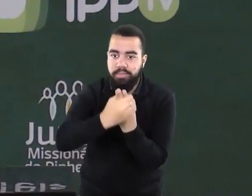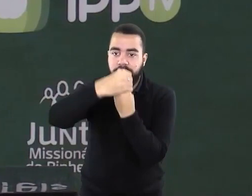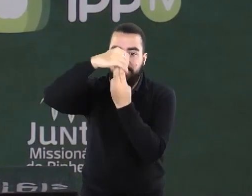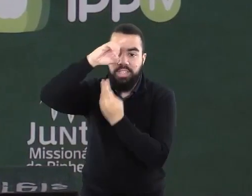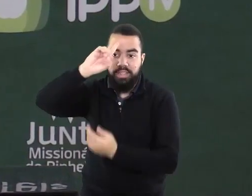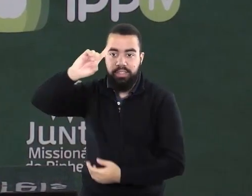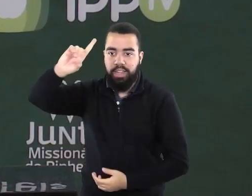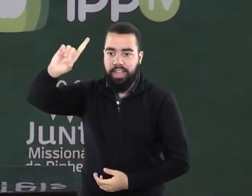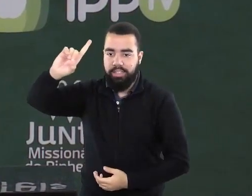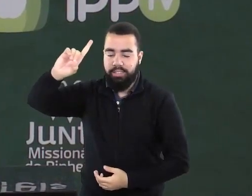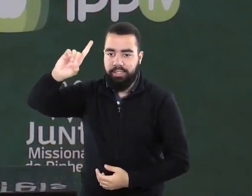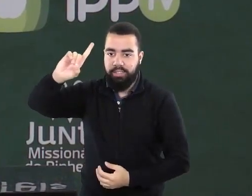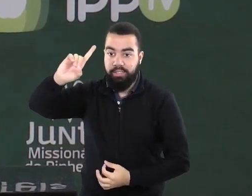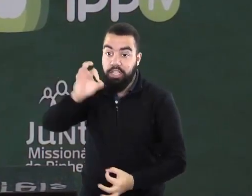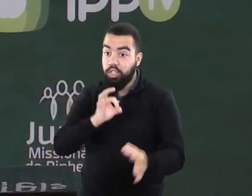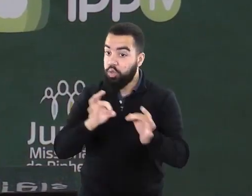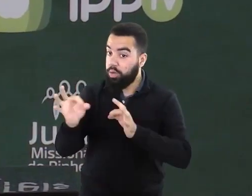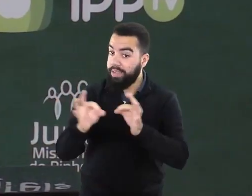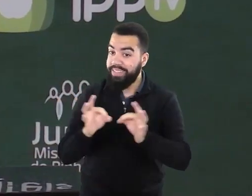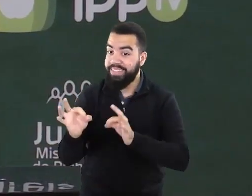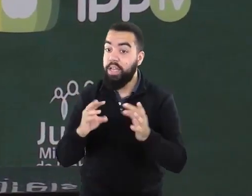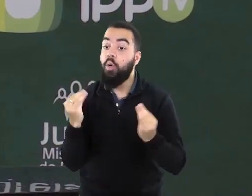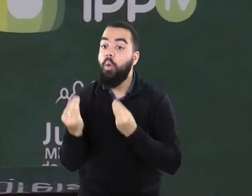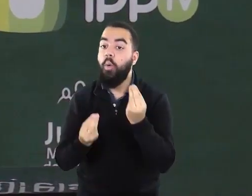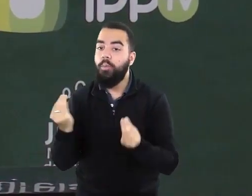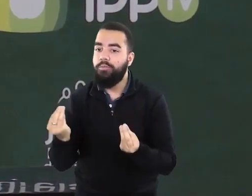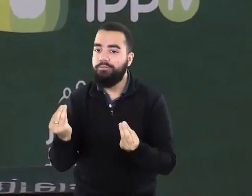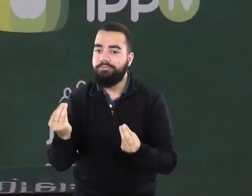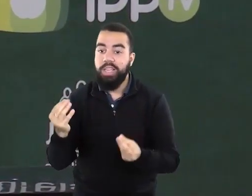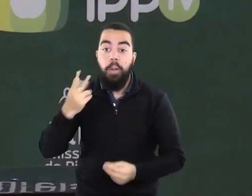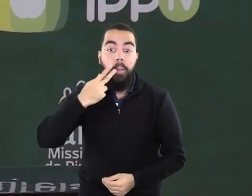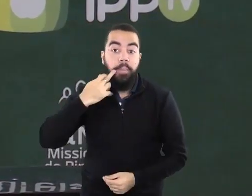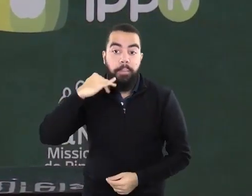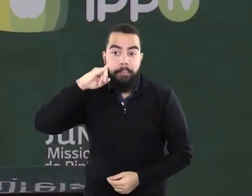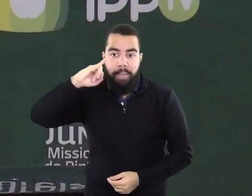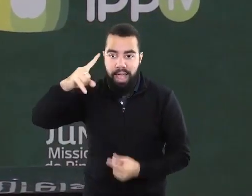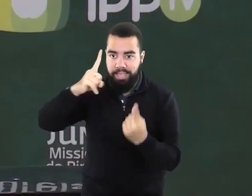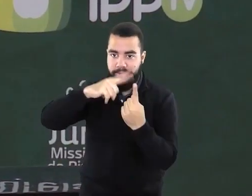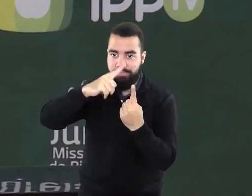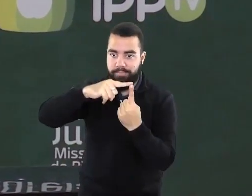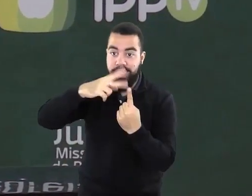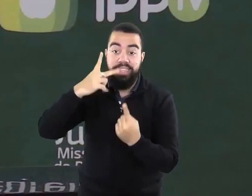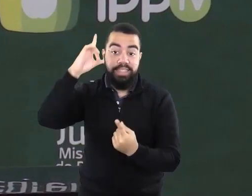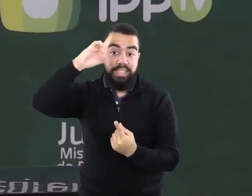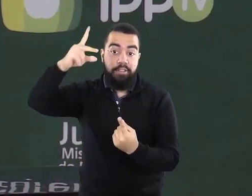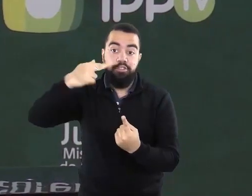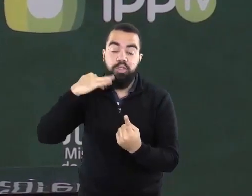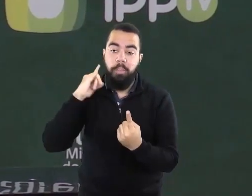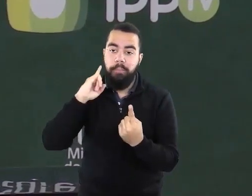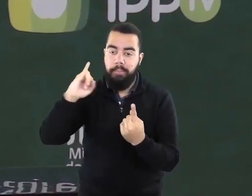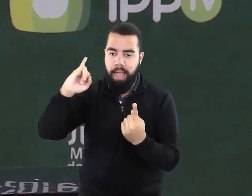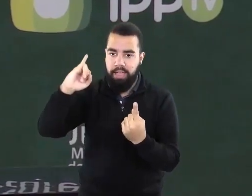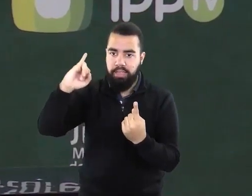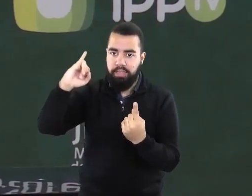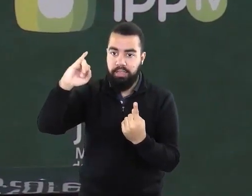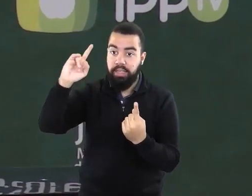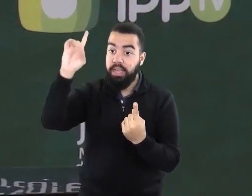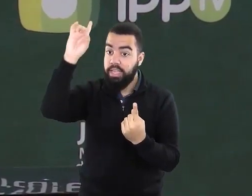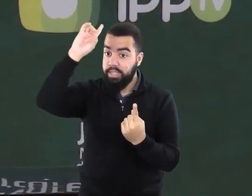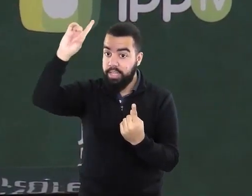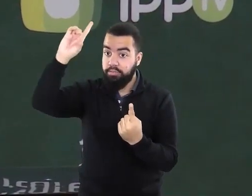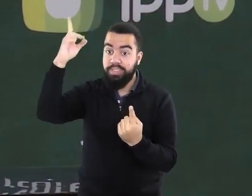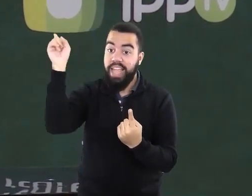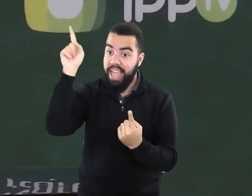Filho. Portanto, não fala de prioridade ou de superioridade. Se o Pai é o cabeça do